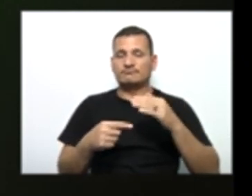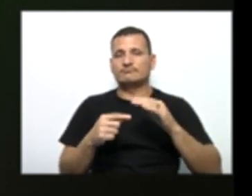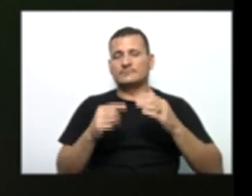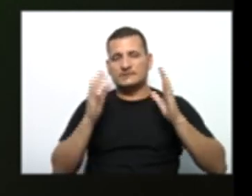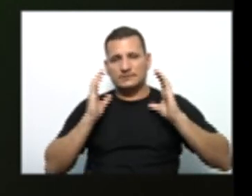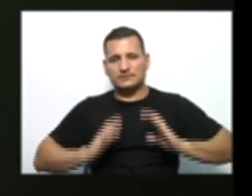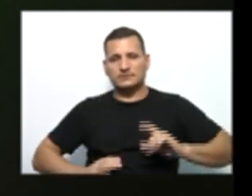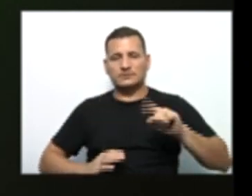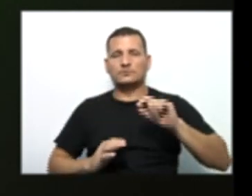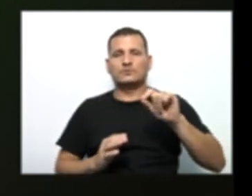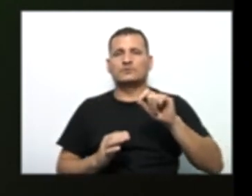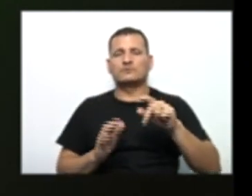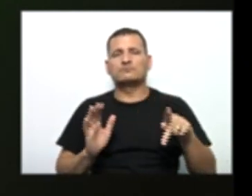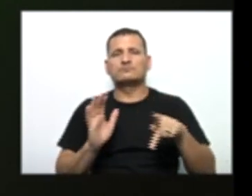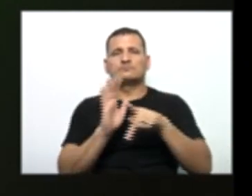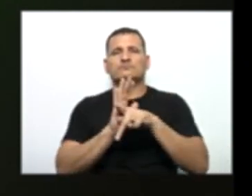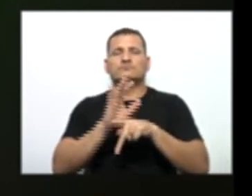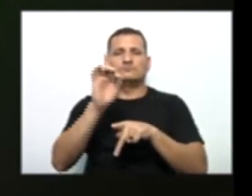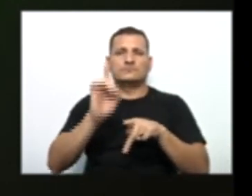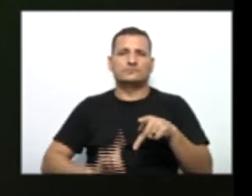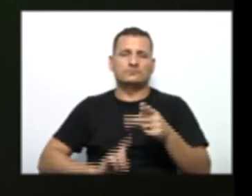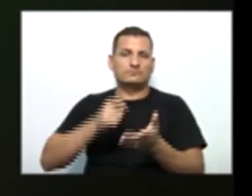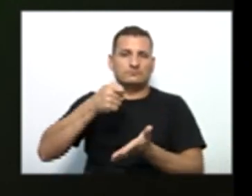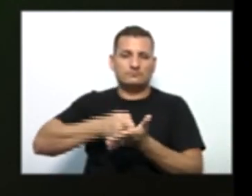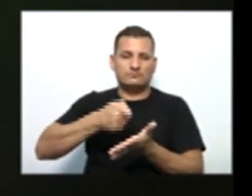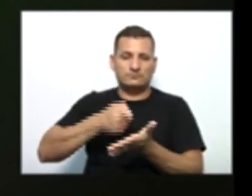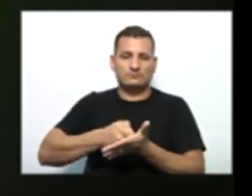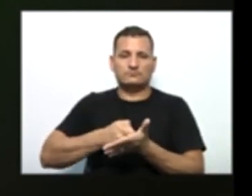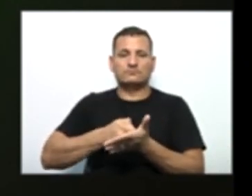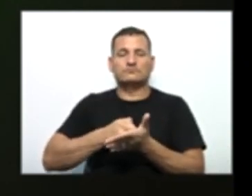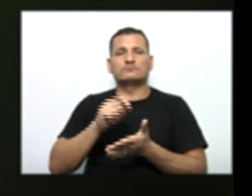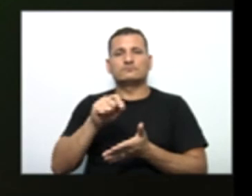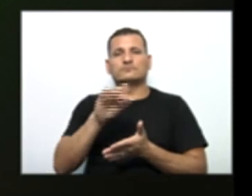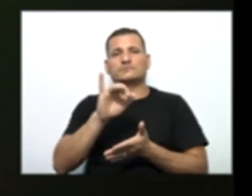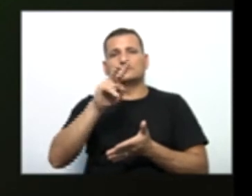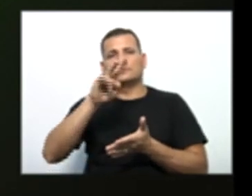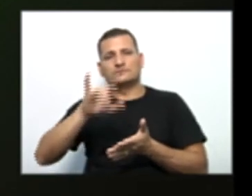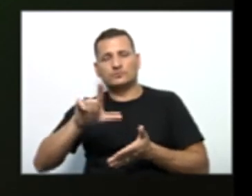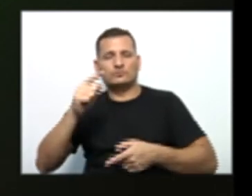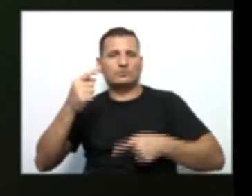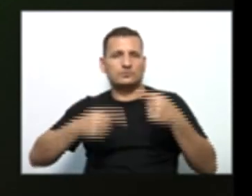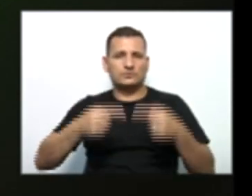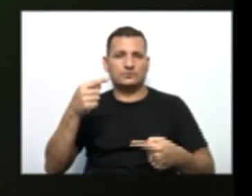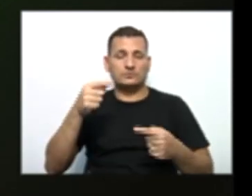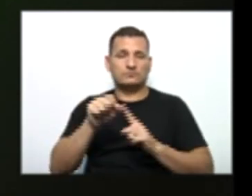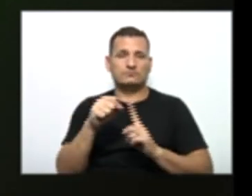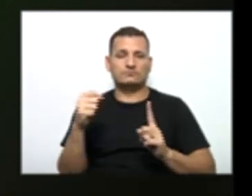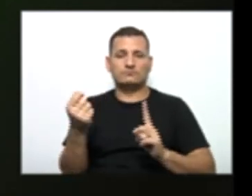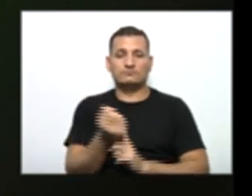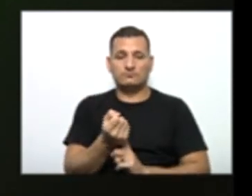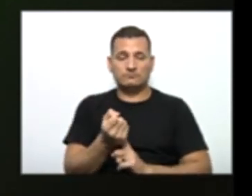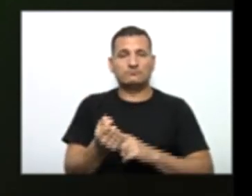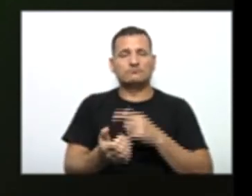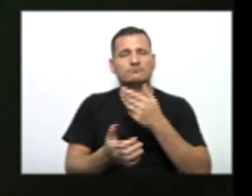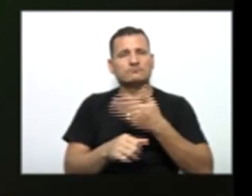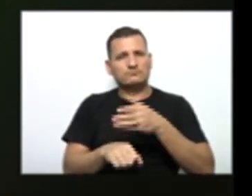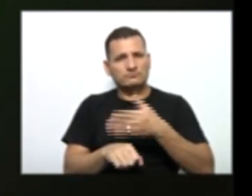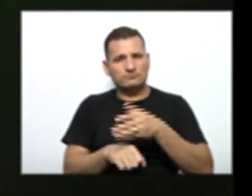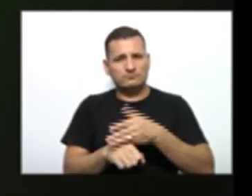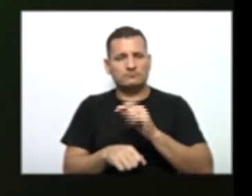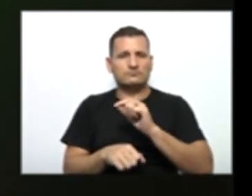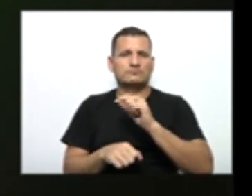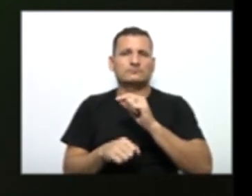condição de membro de um Estado-nação. É o que se diz, por exemplo, quando alguém afirma que eu tenho cidadania brasileira. Mas nesse